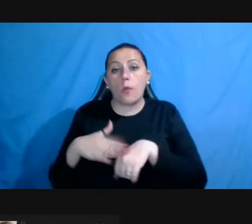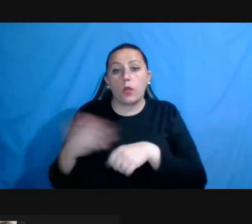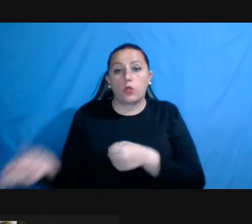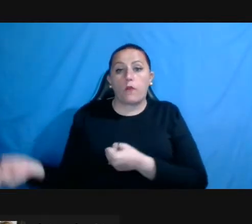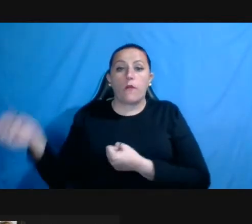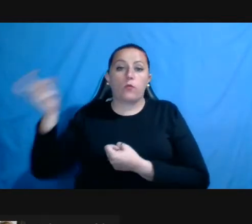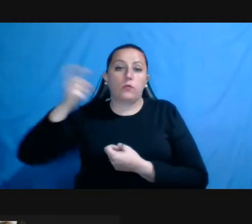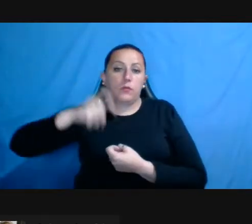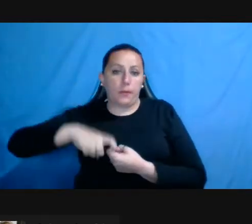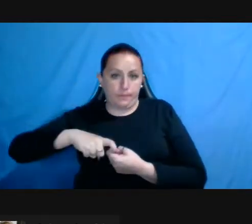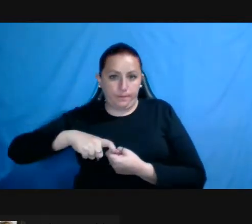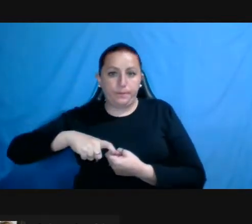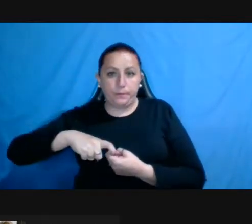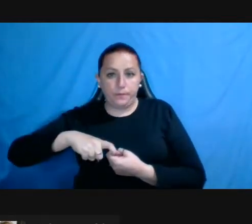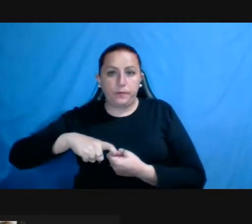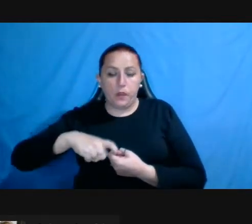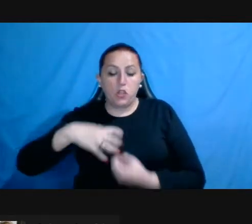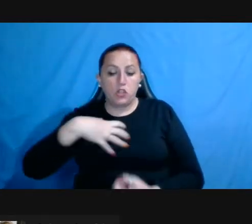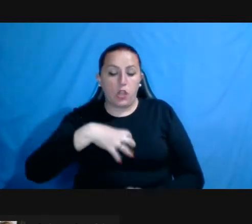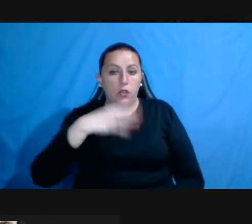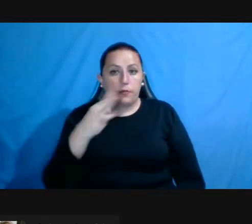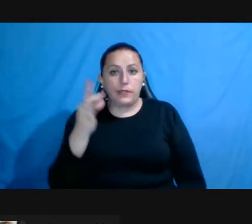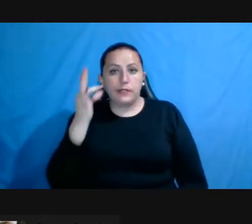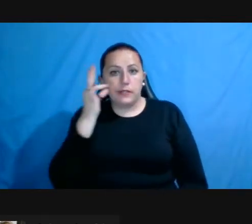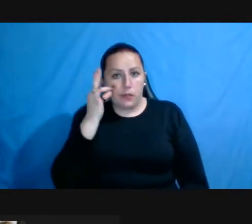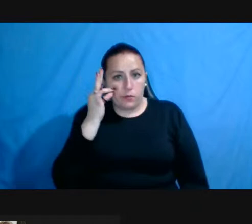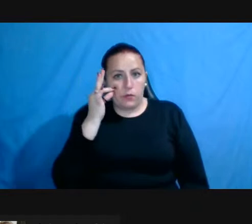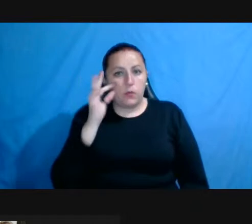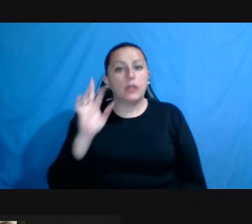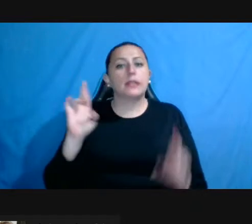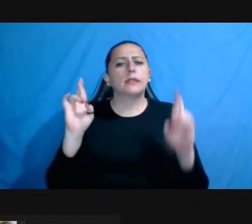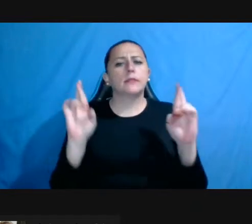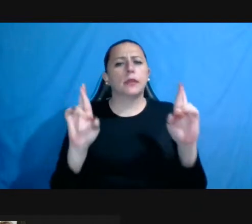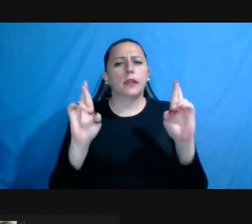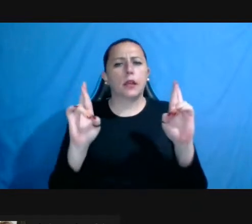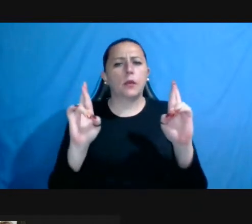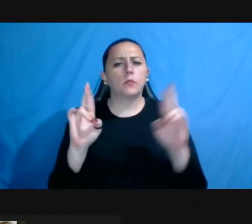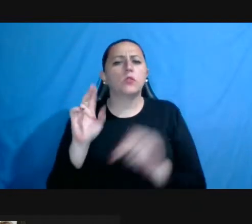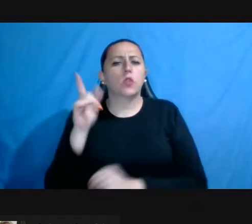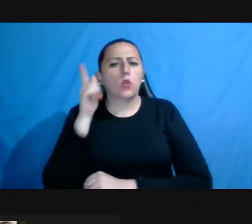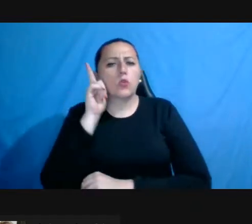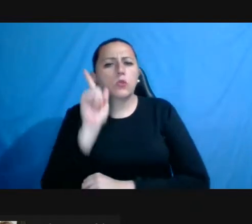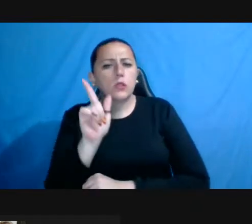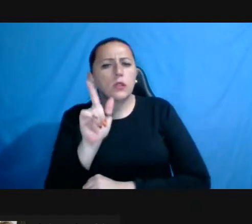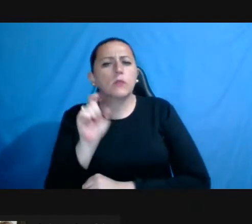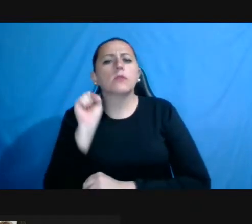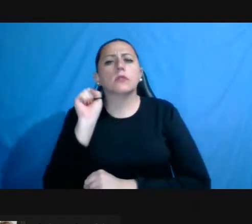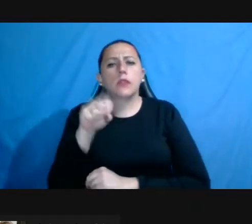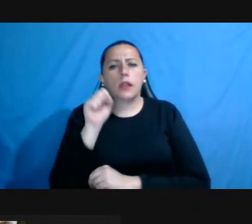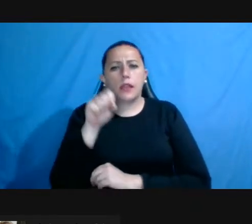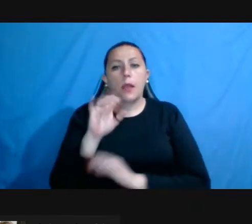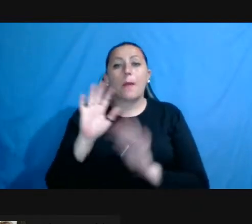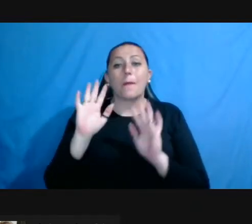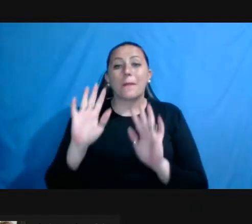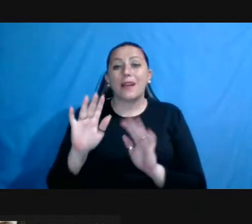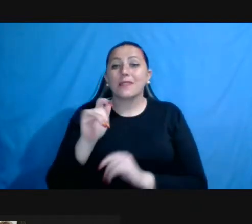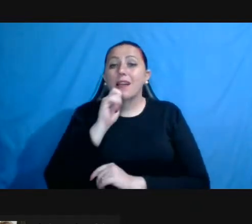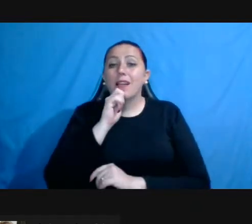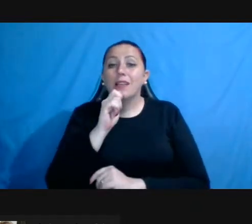a forma que é o presencial. Esperamos brevemente, mas enquanto as condições não